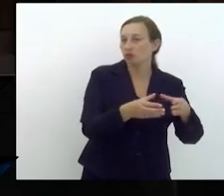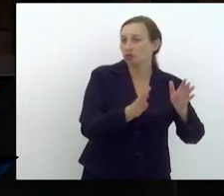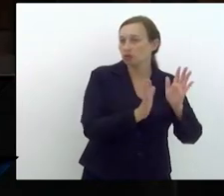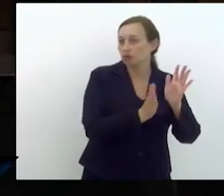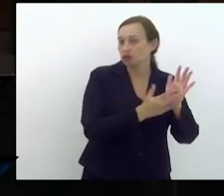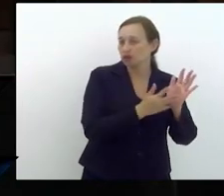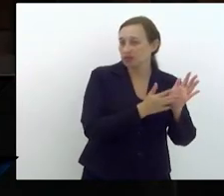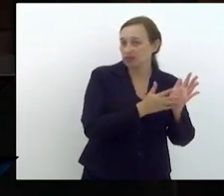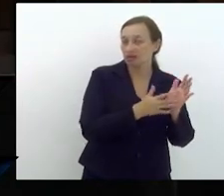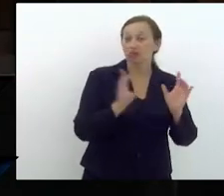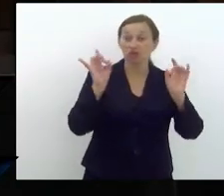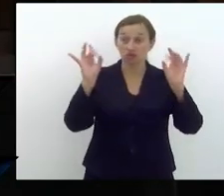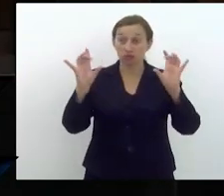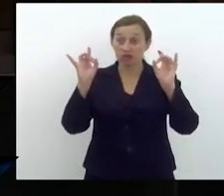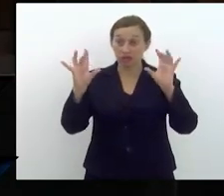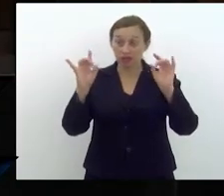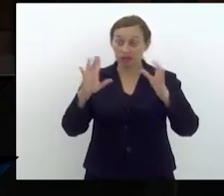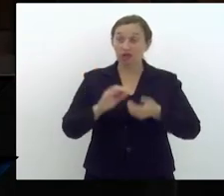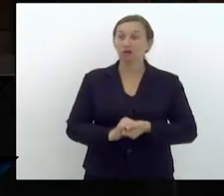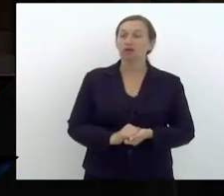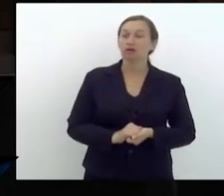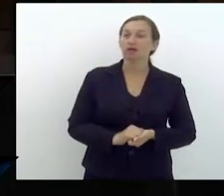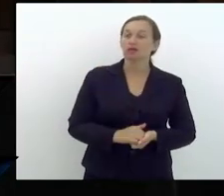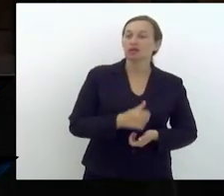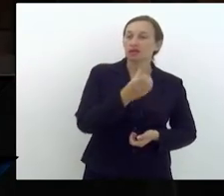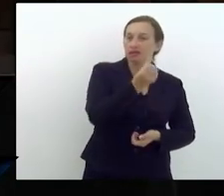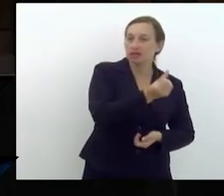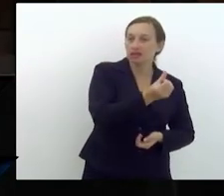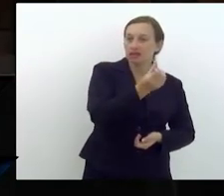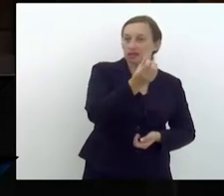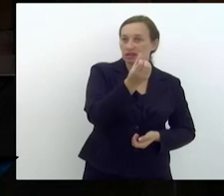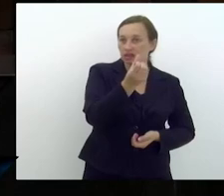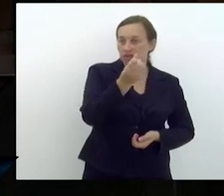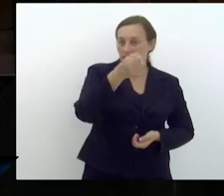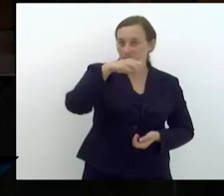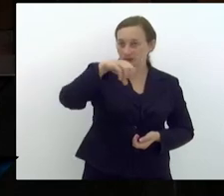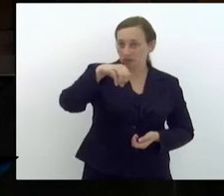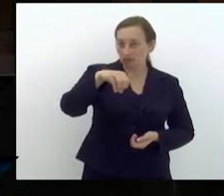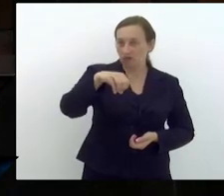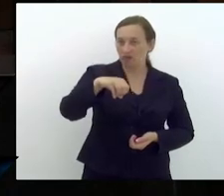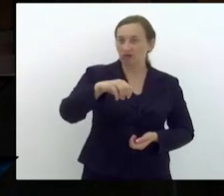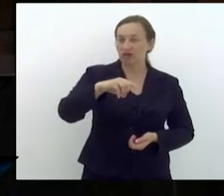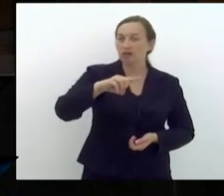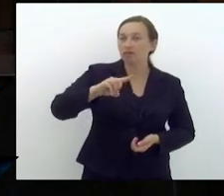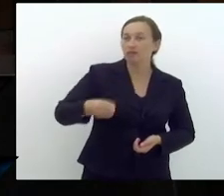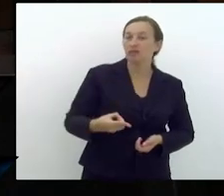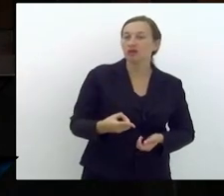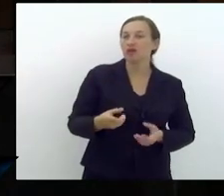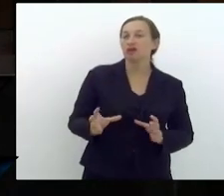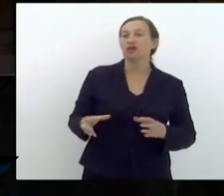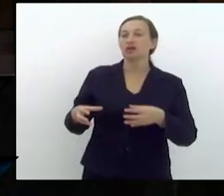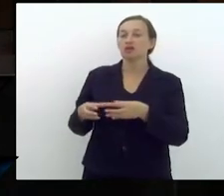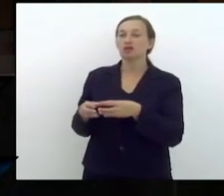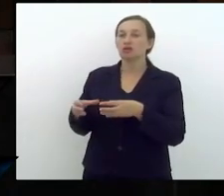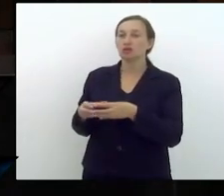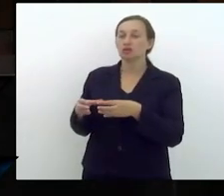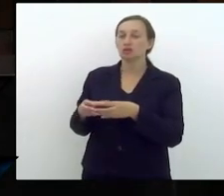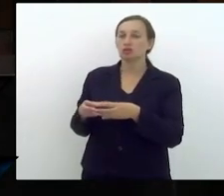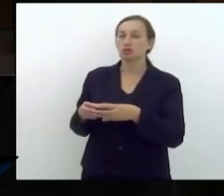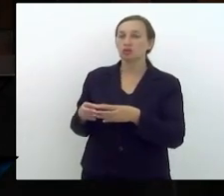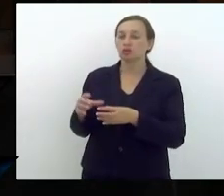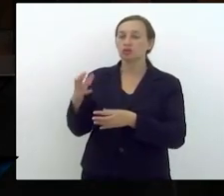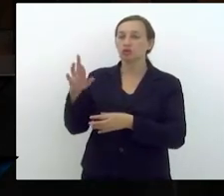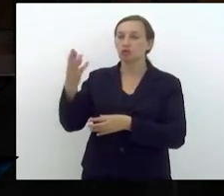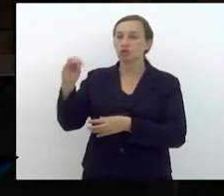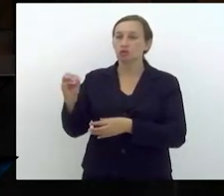especial a gente estabeleceu o montante de 690 milfir e para as escolas da série ouro o montante